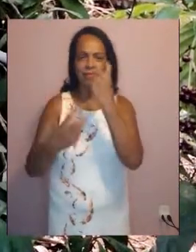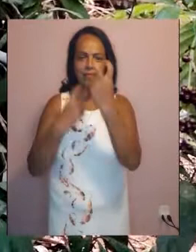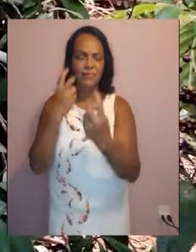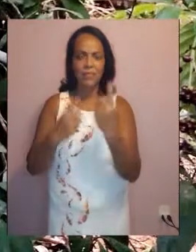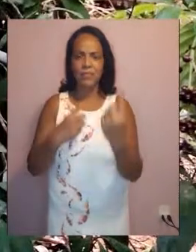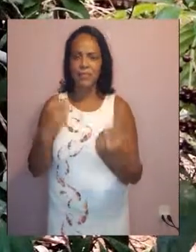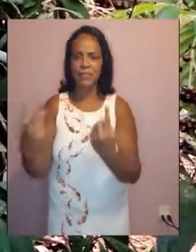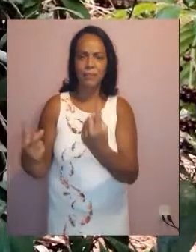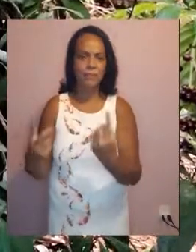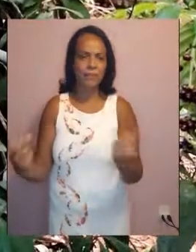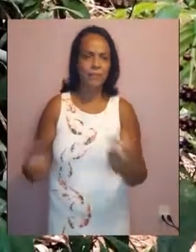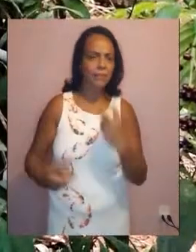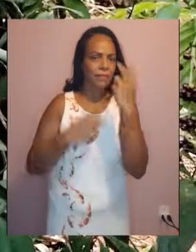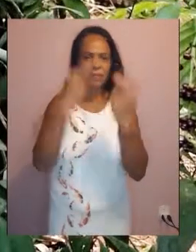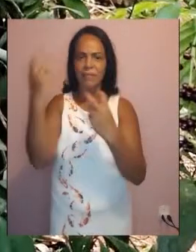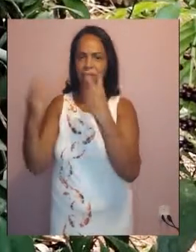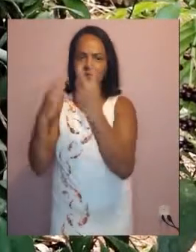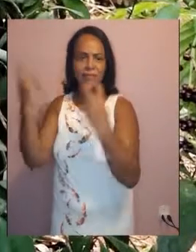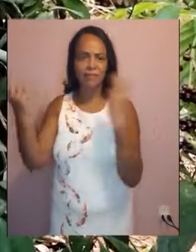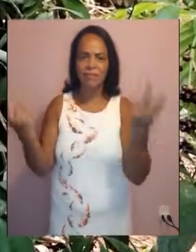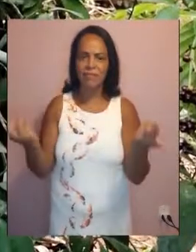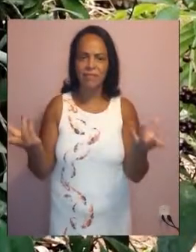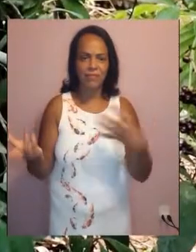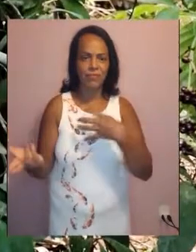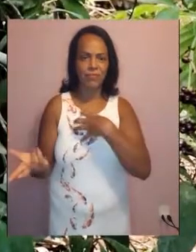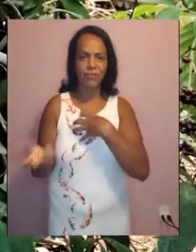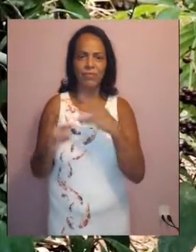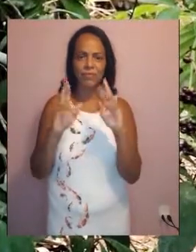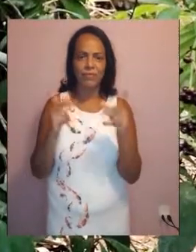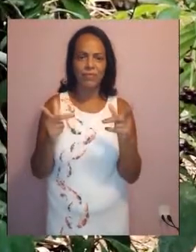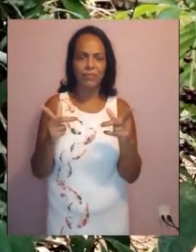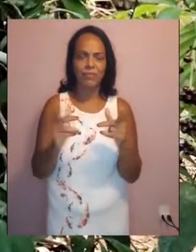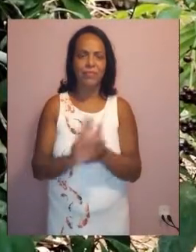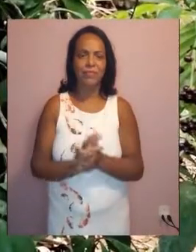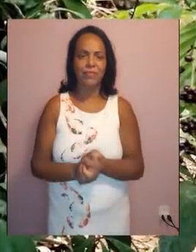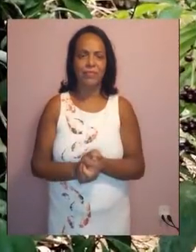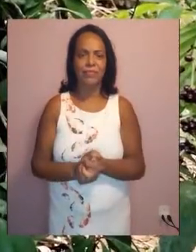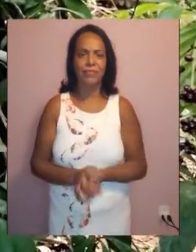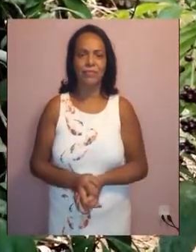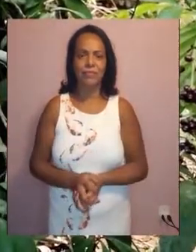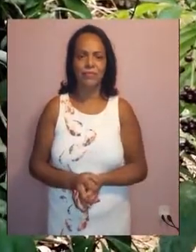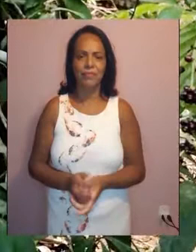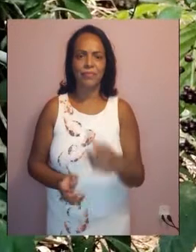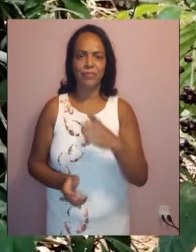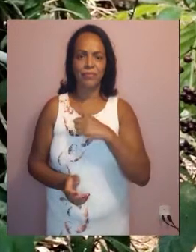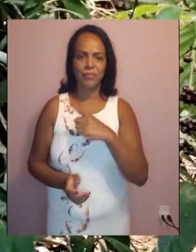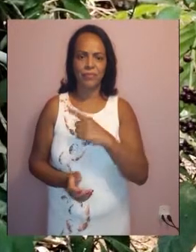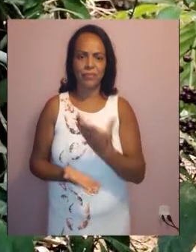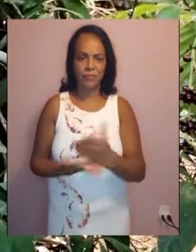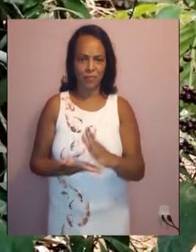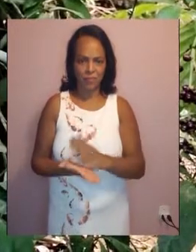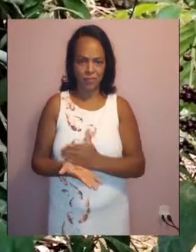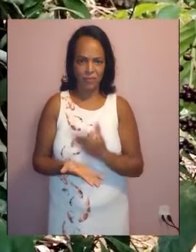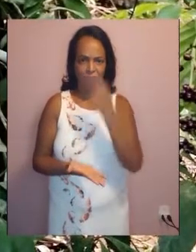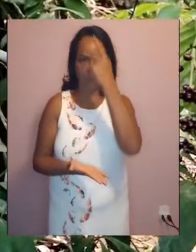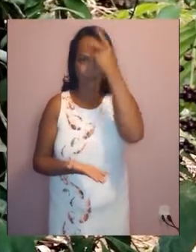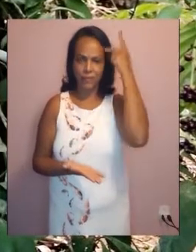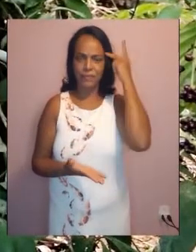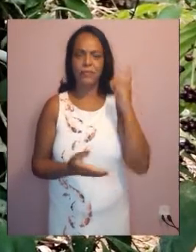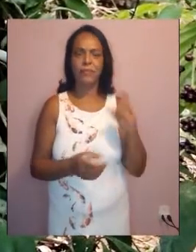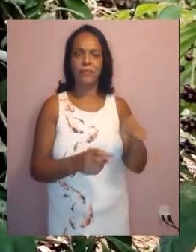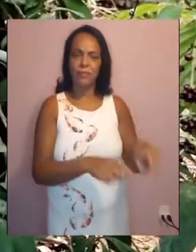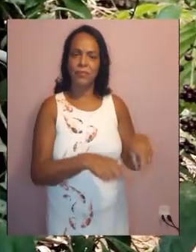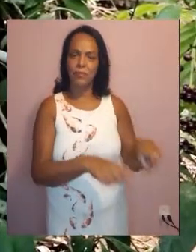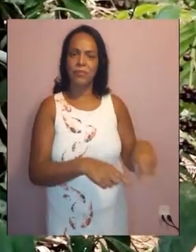qual gritando aí de um jeito. Mas aí tinham aqueles que